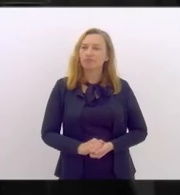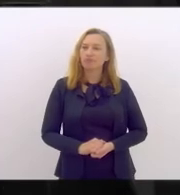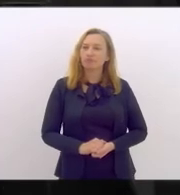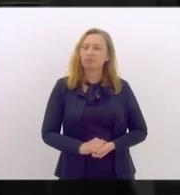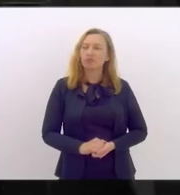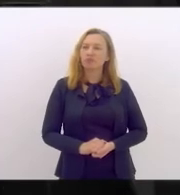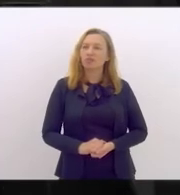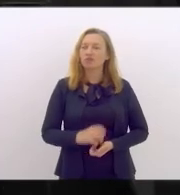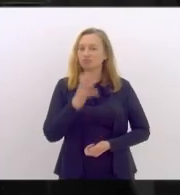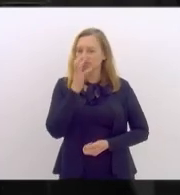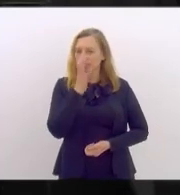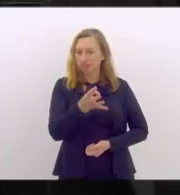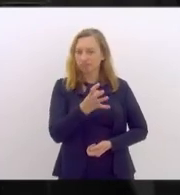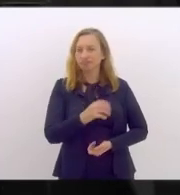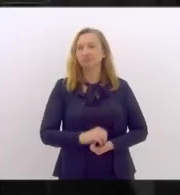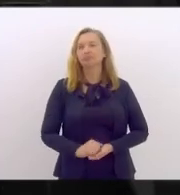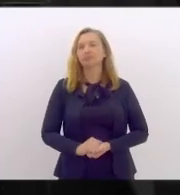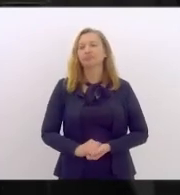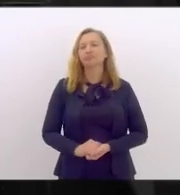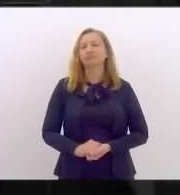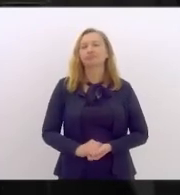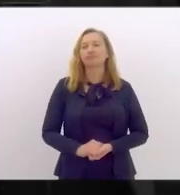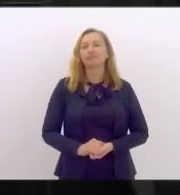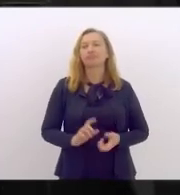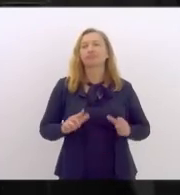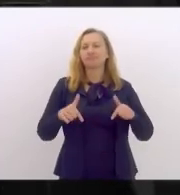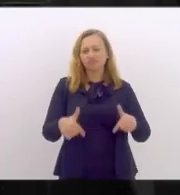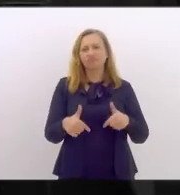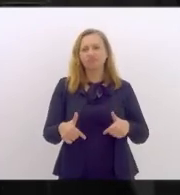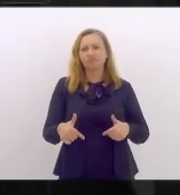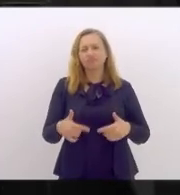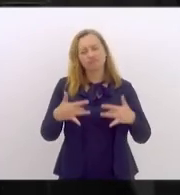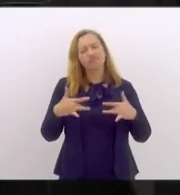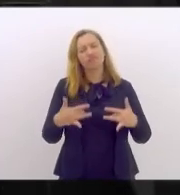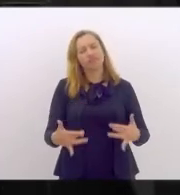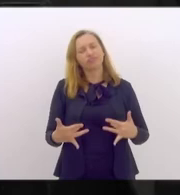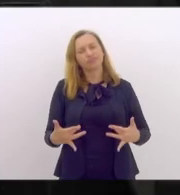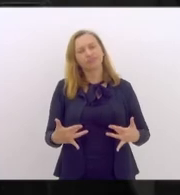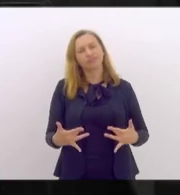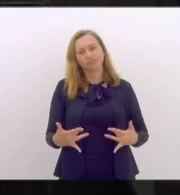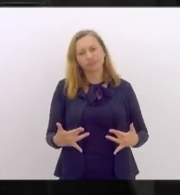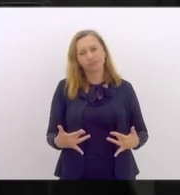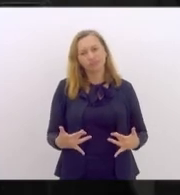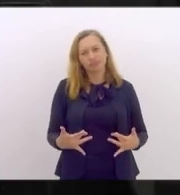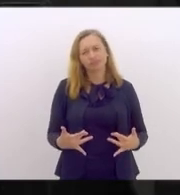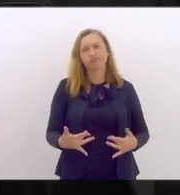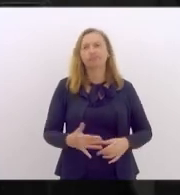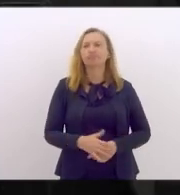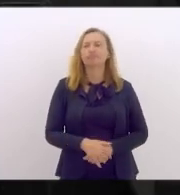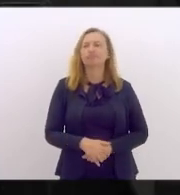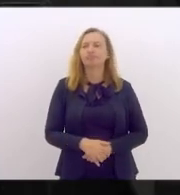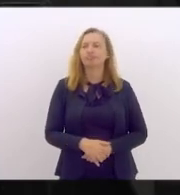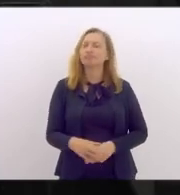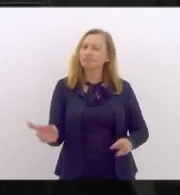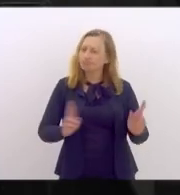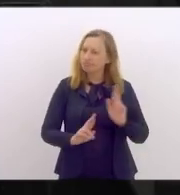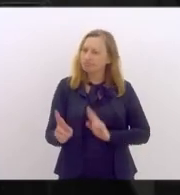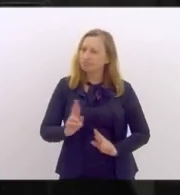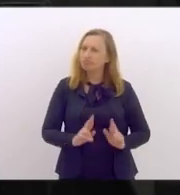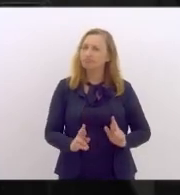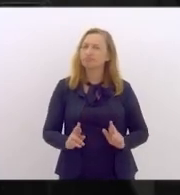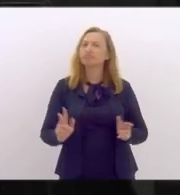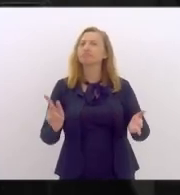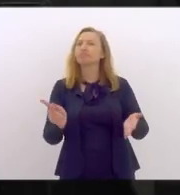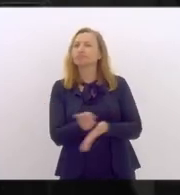denúncia Esse ato de solidariedade de desagravo de indignação em relação a esse